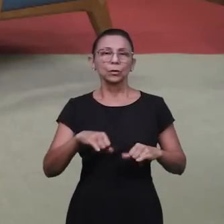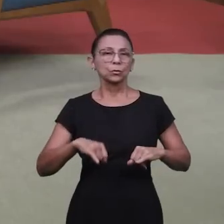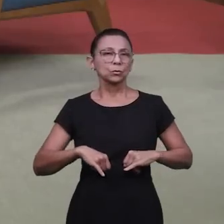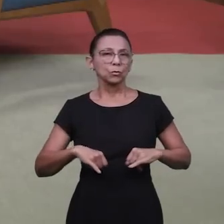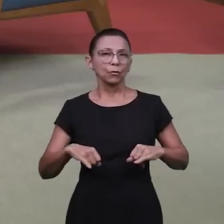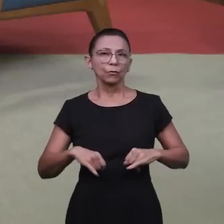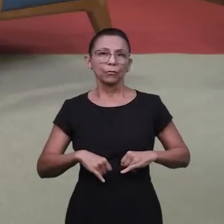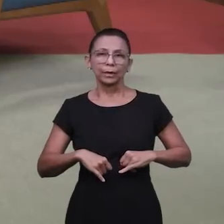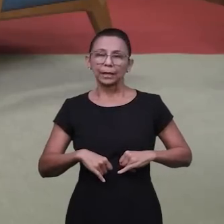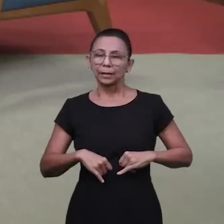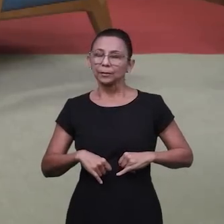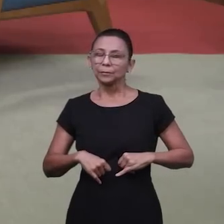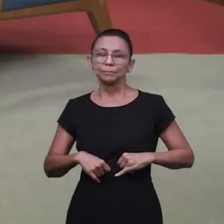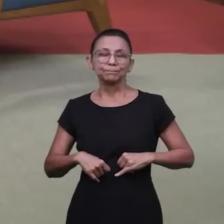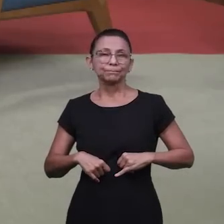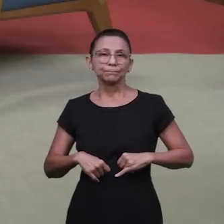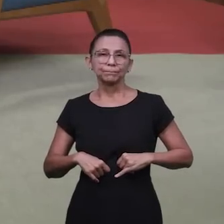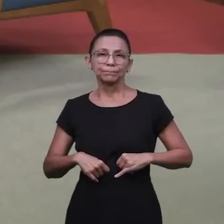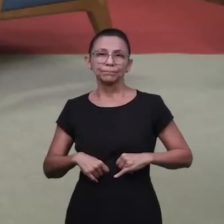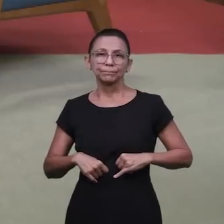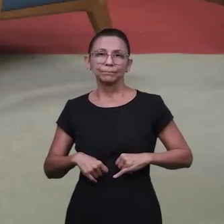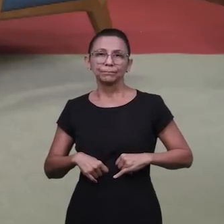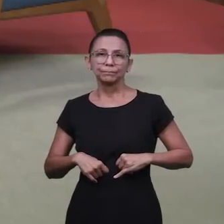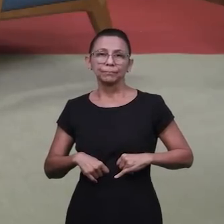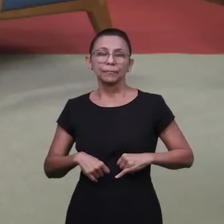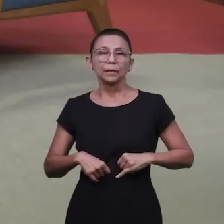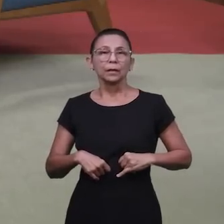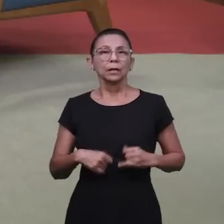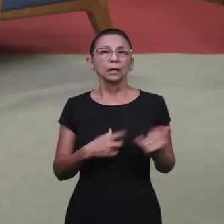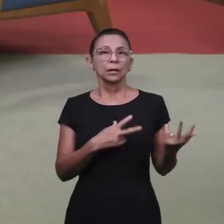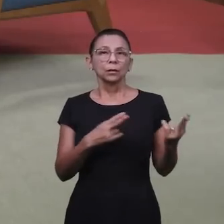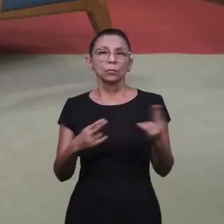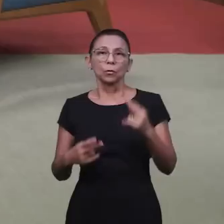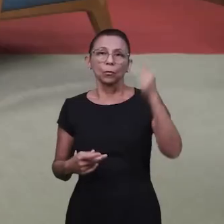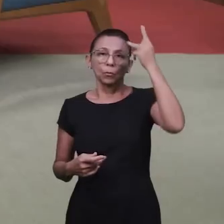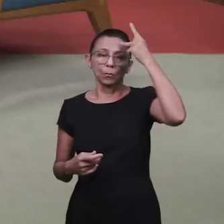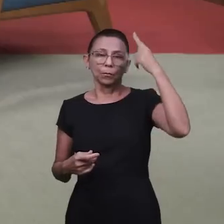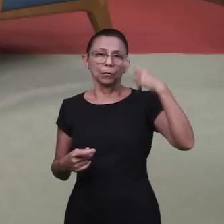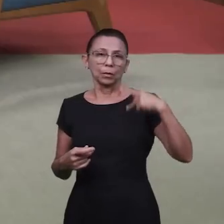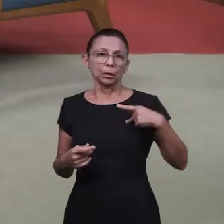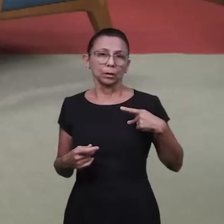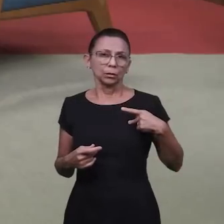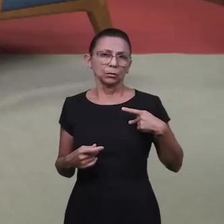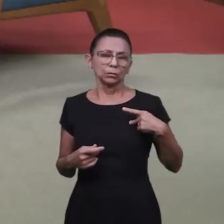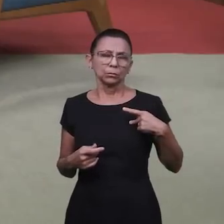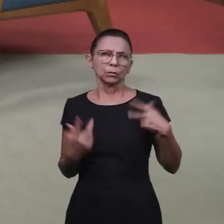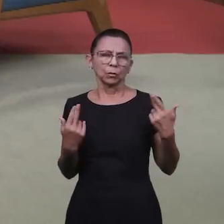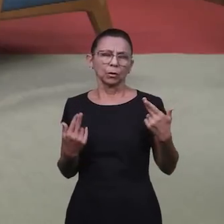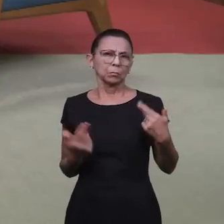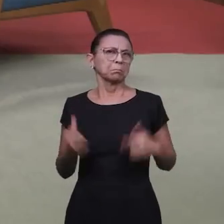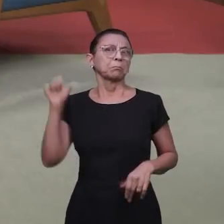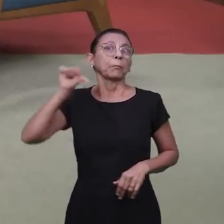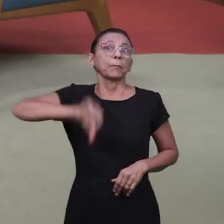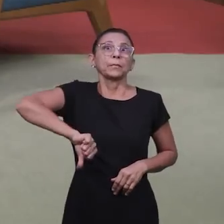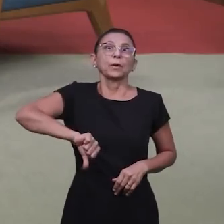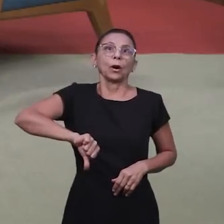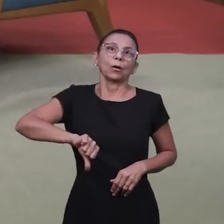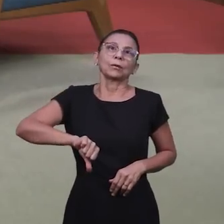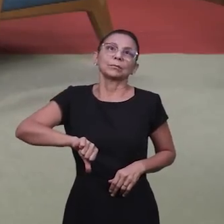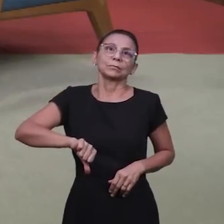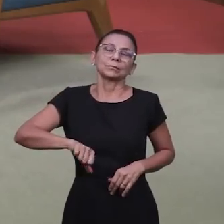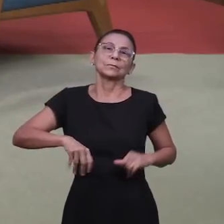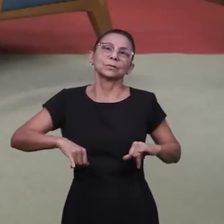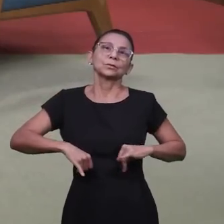passar, né? Mas muito pior. Mas muito pior. Muito pior. E que culminou, ou seja, a conclusão